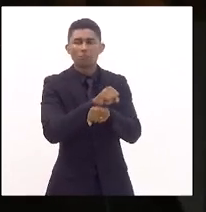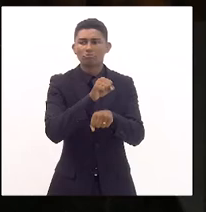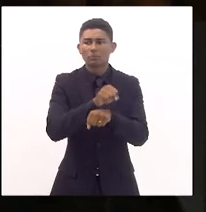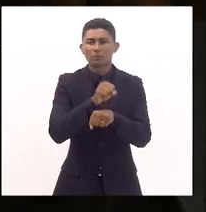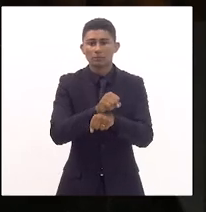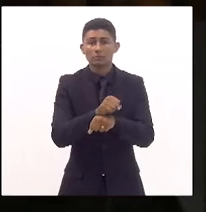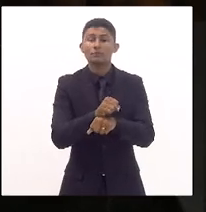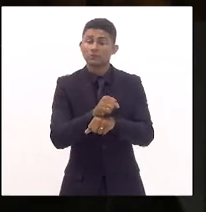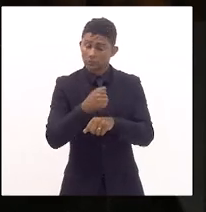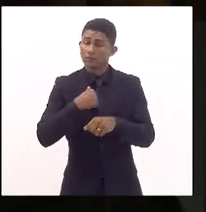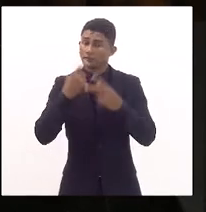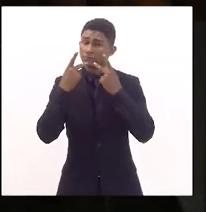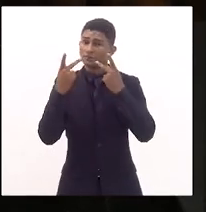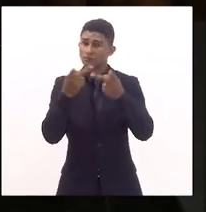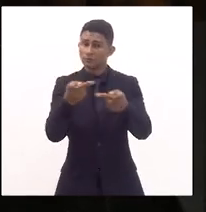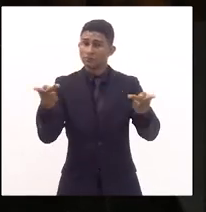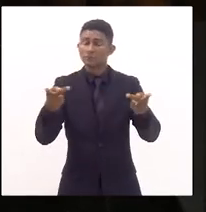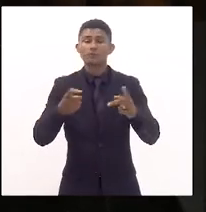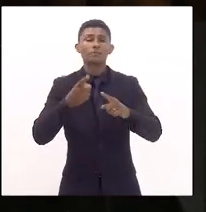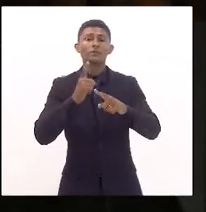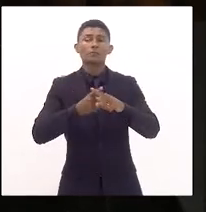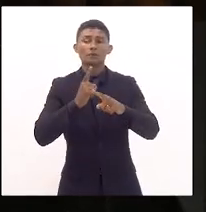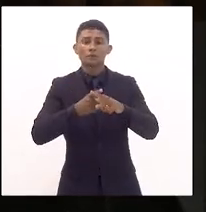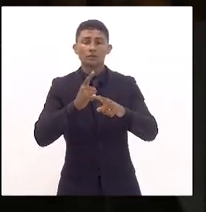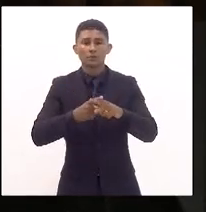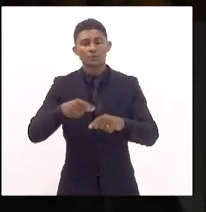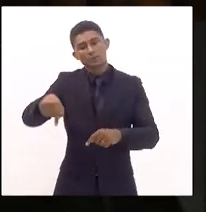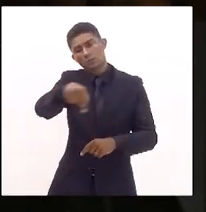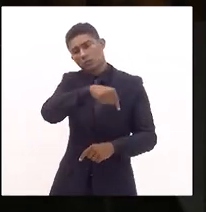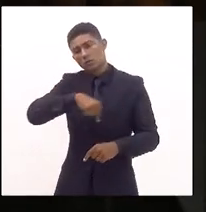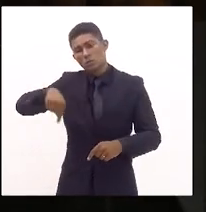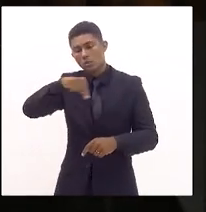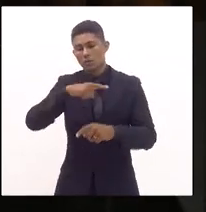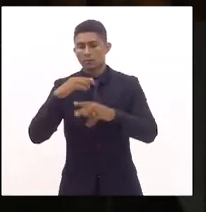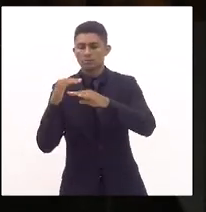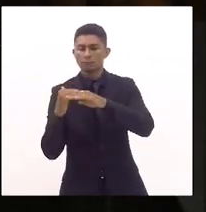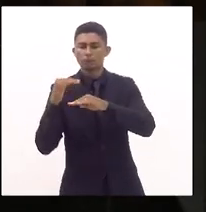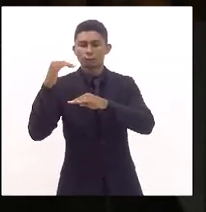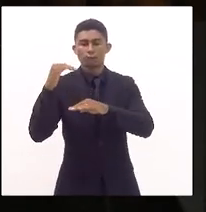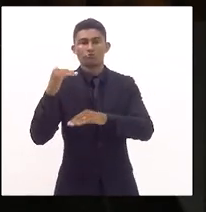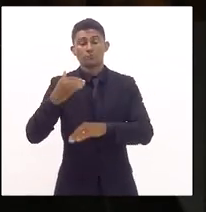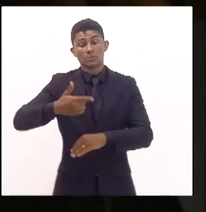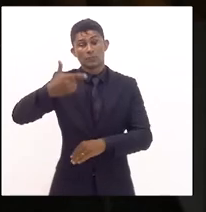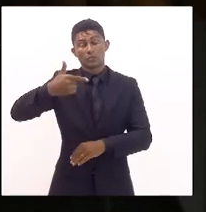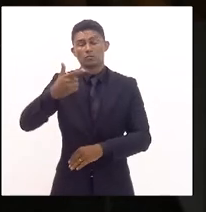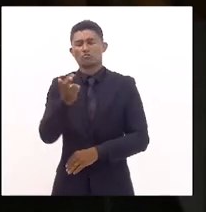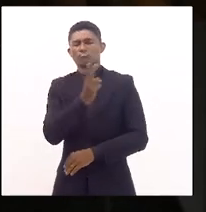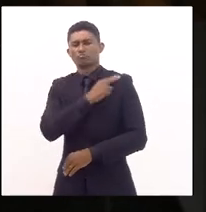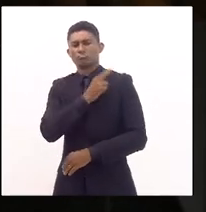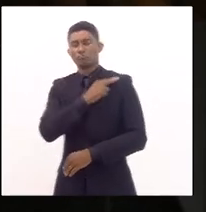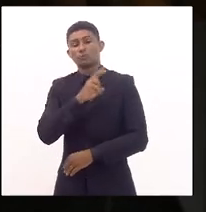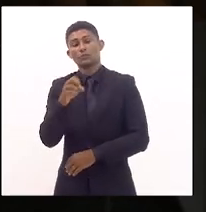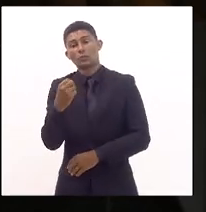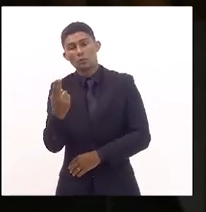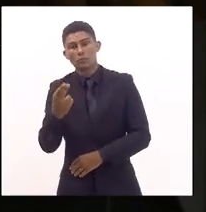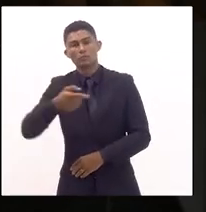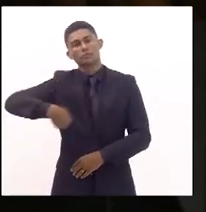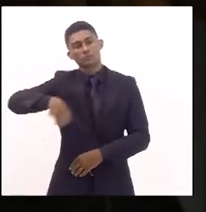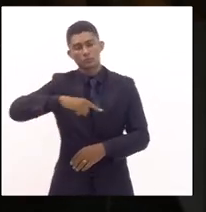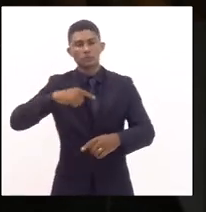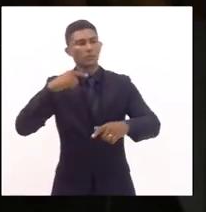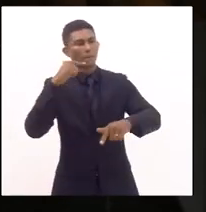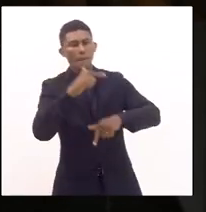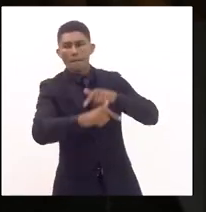com propriedade, porque quando somos promovidos a segundo sargento, quando trabalhamos, deputada